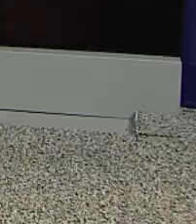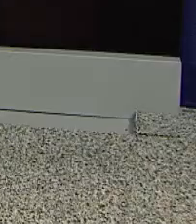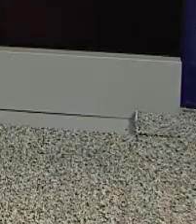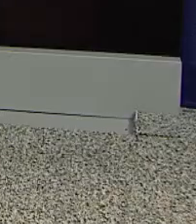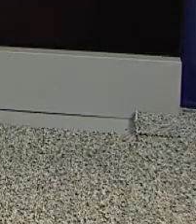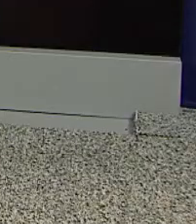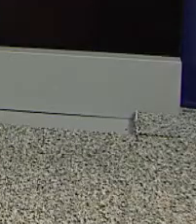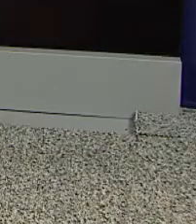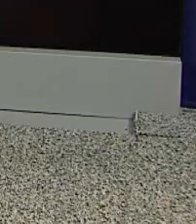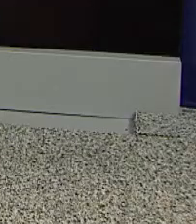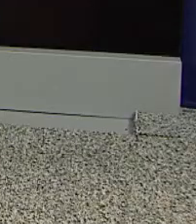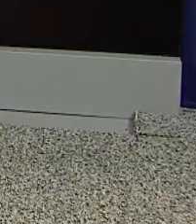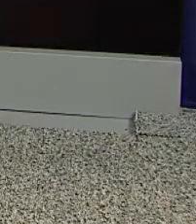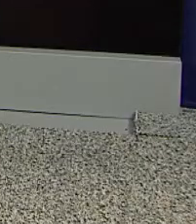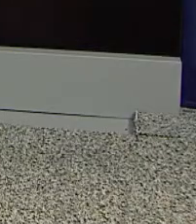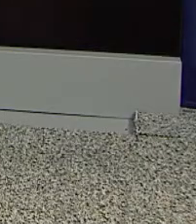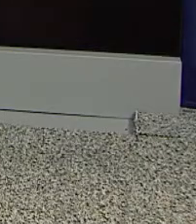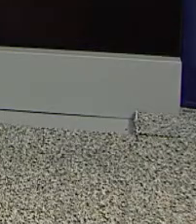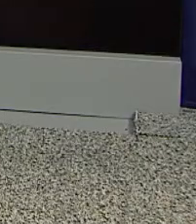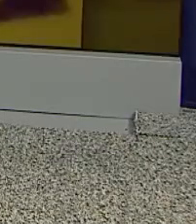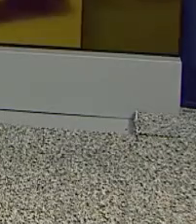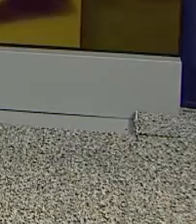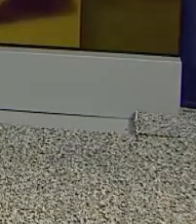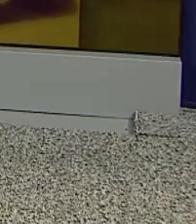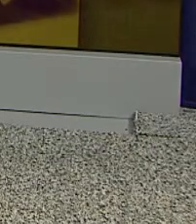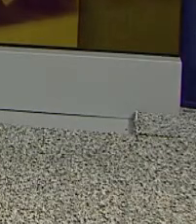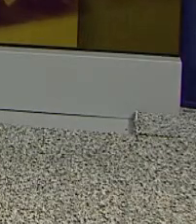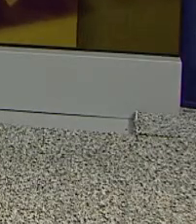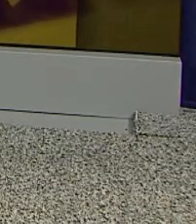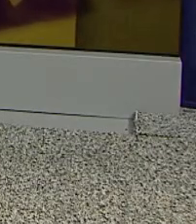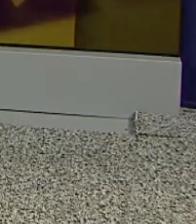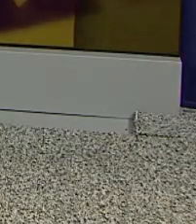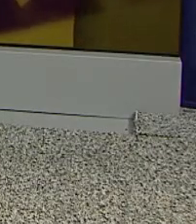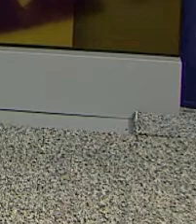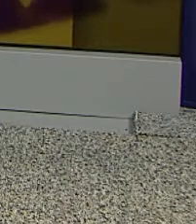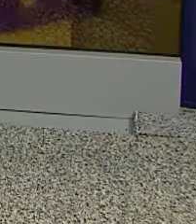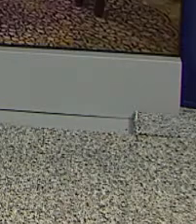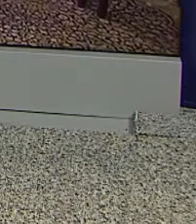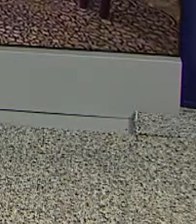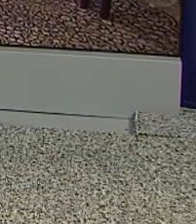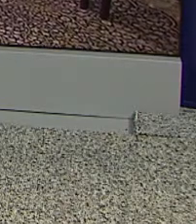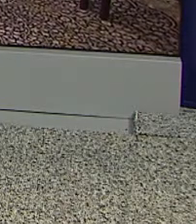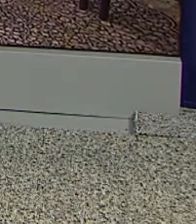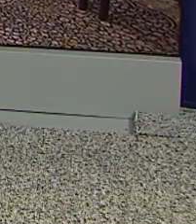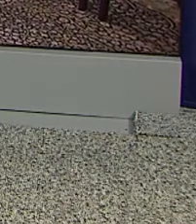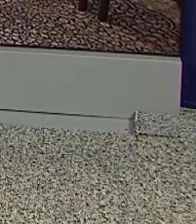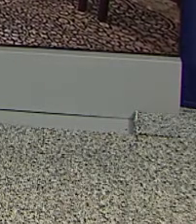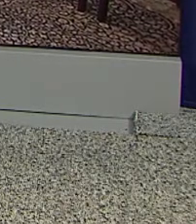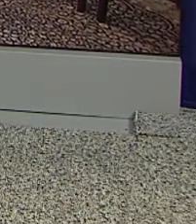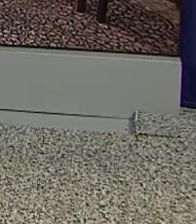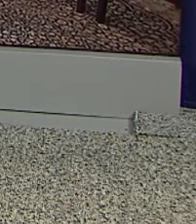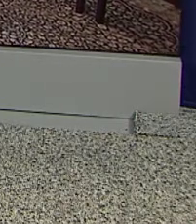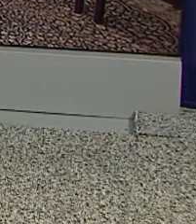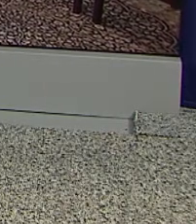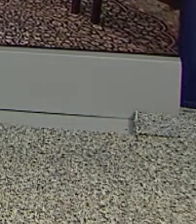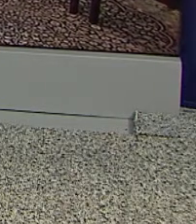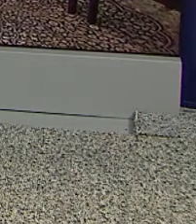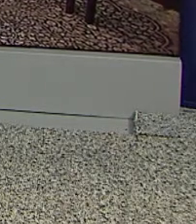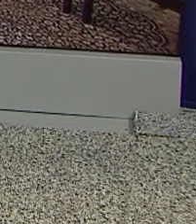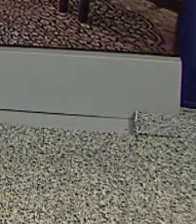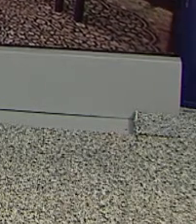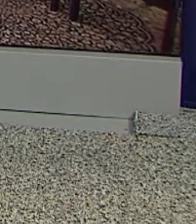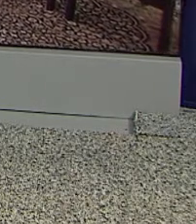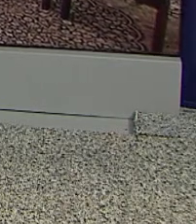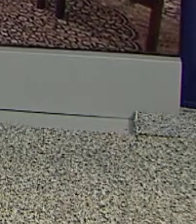olá bom dia interrompemos a nossa programação e vamos agora ao vivo o palácio do planalto você acompanha a partir de agora a cerimônia de lançamento